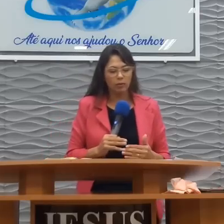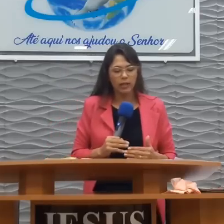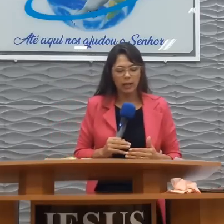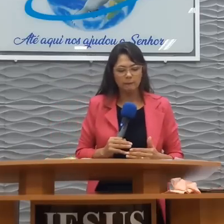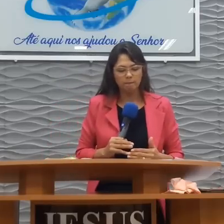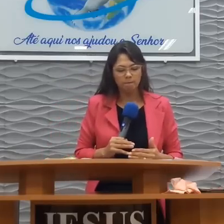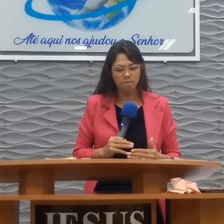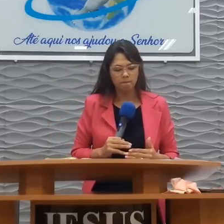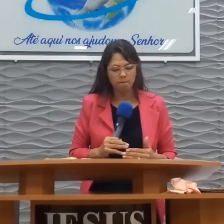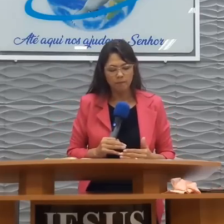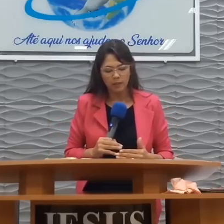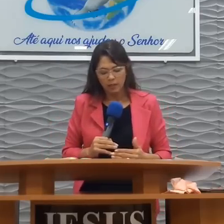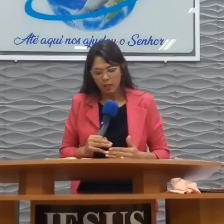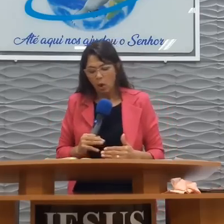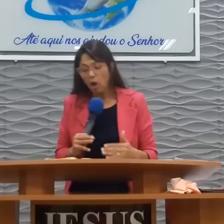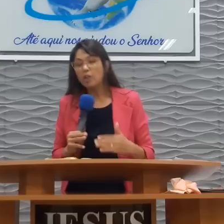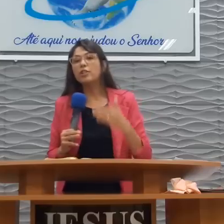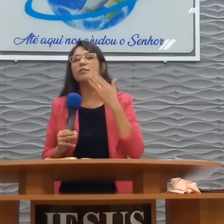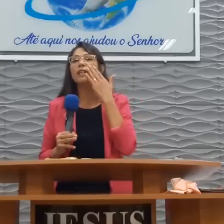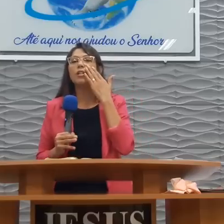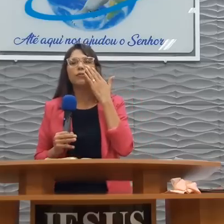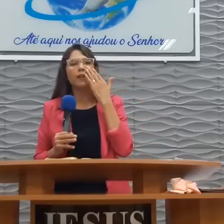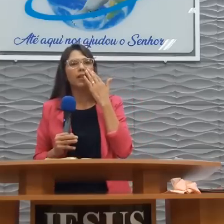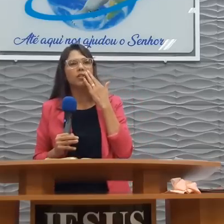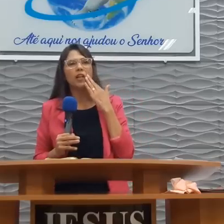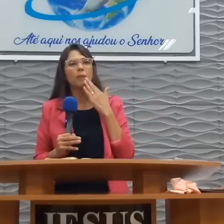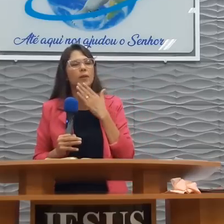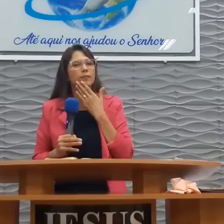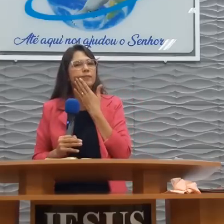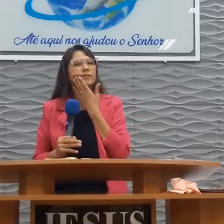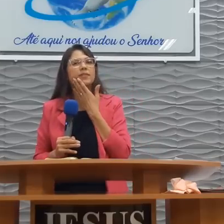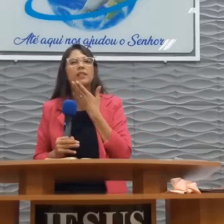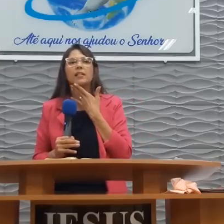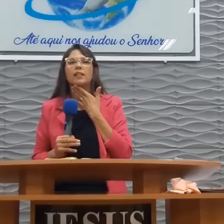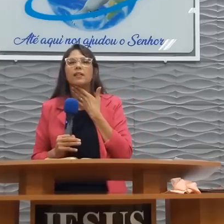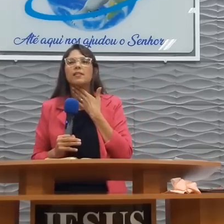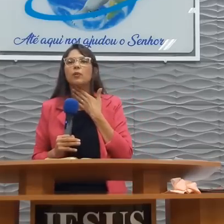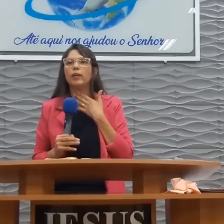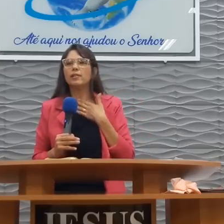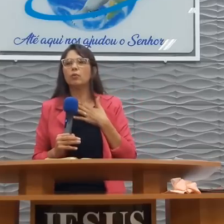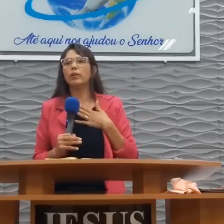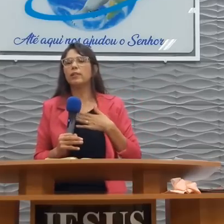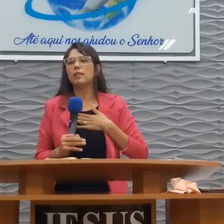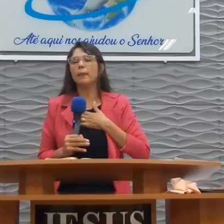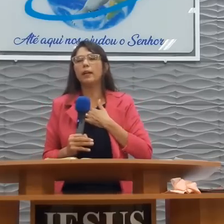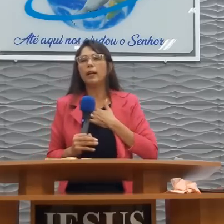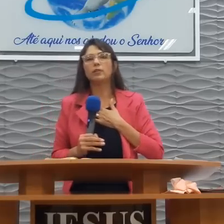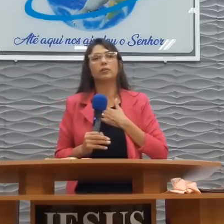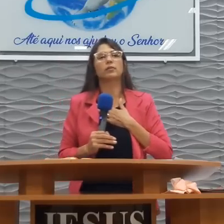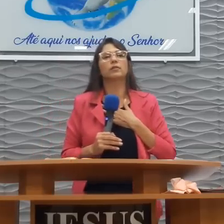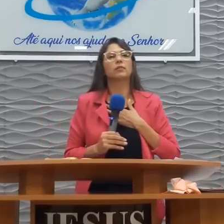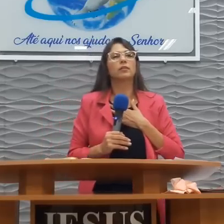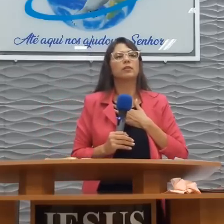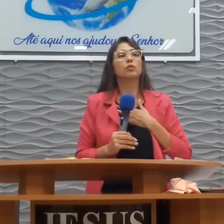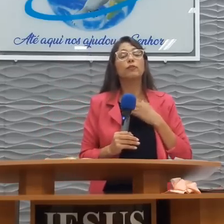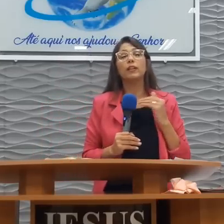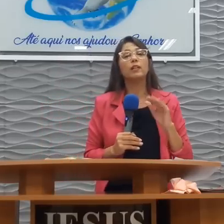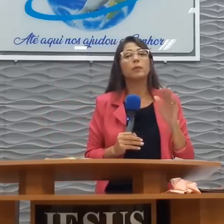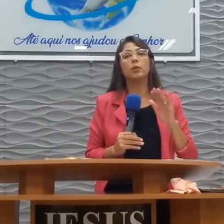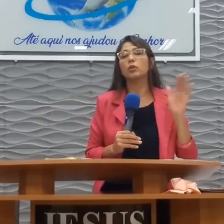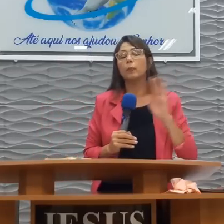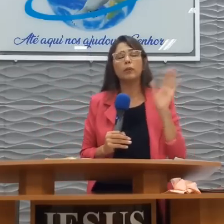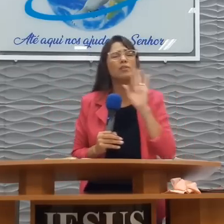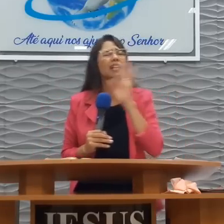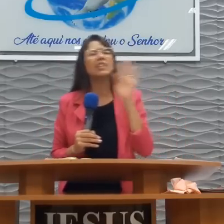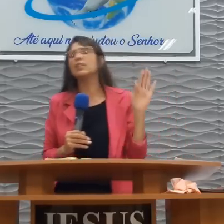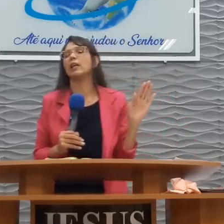Separou aquele lugar. Hoje não está diferente, né, irmão? Você conhece algum crente separado? Não estou